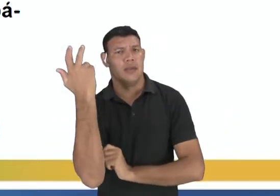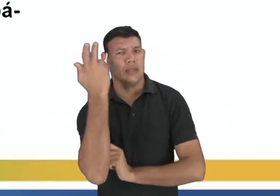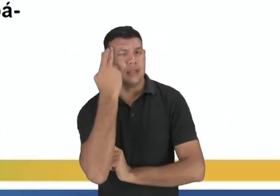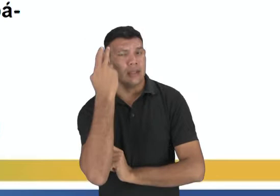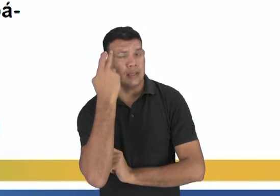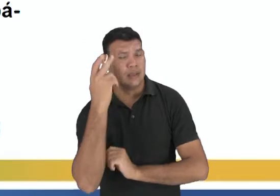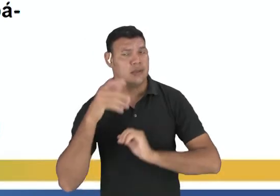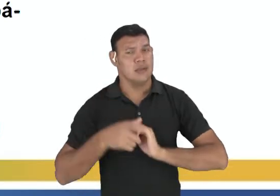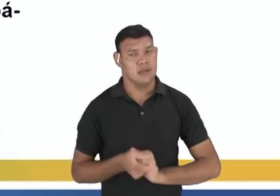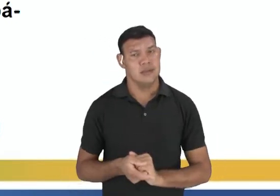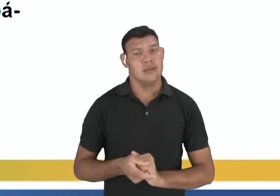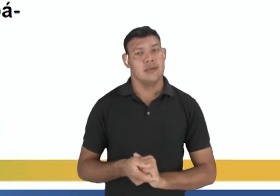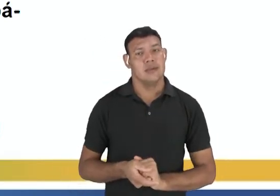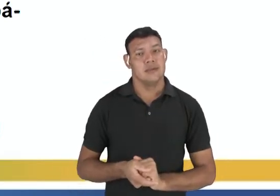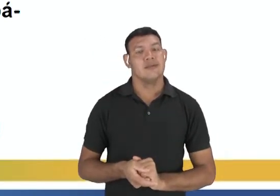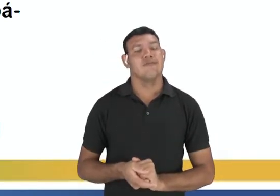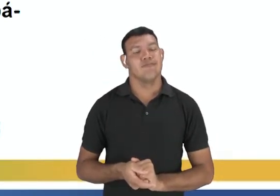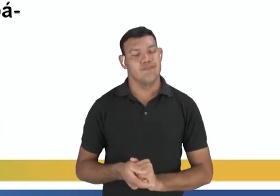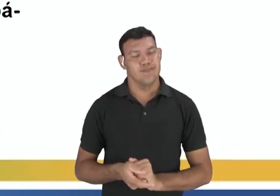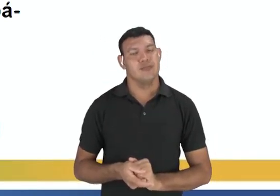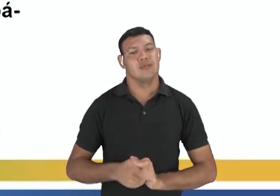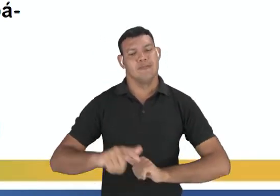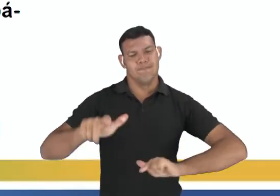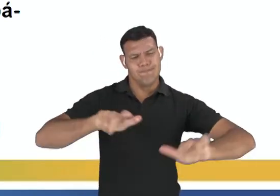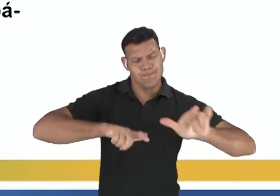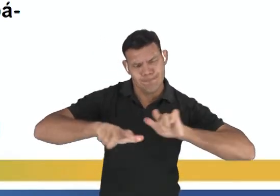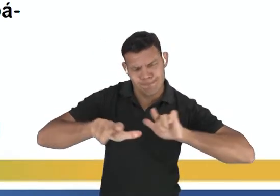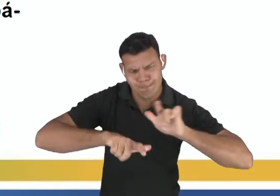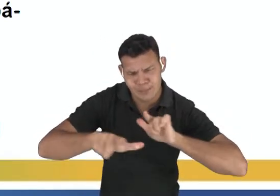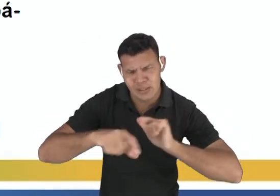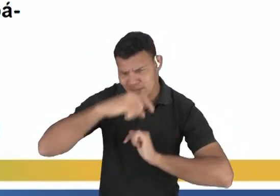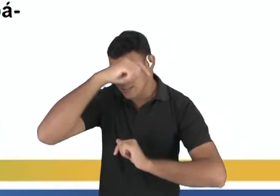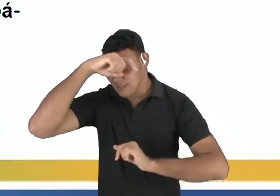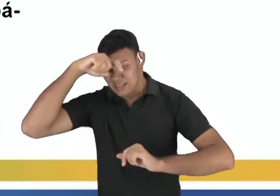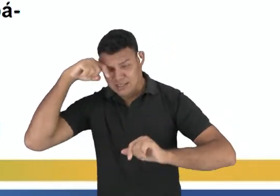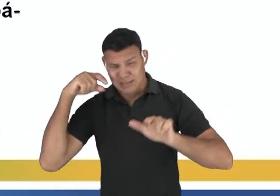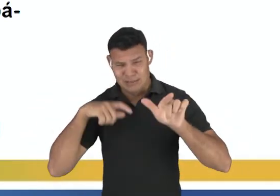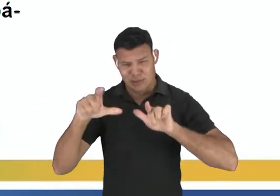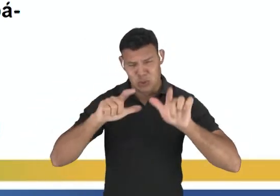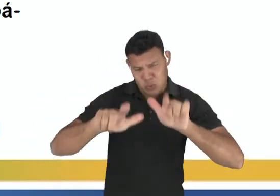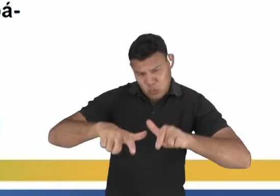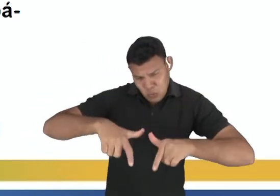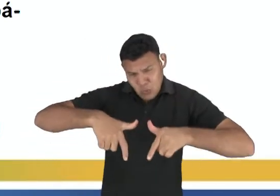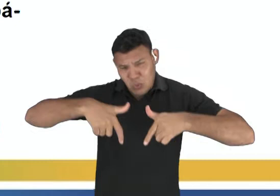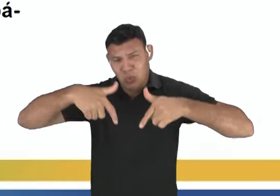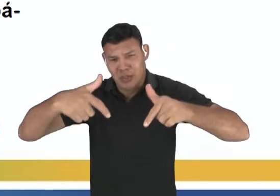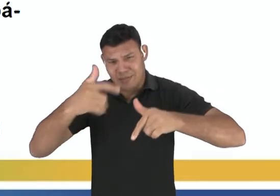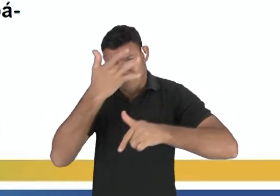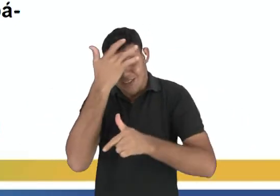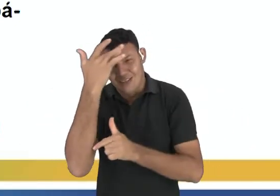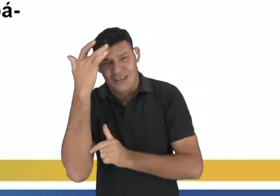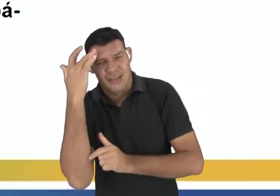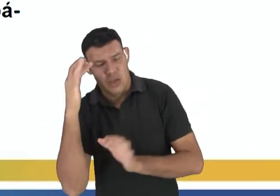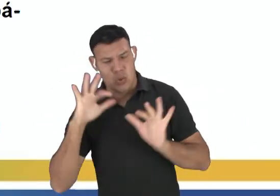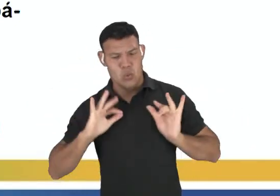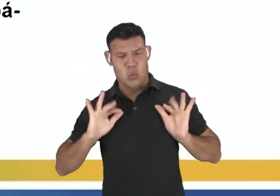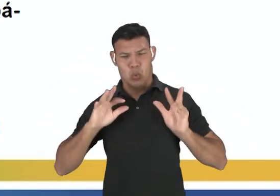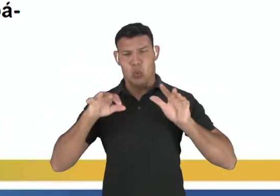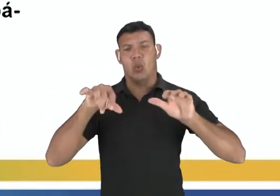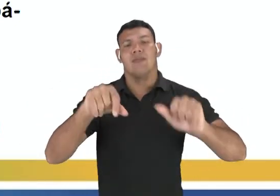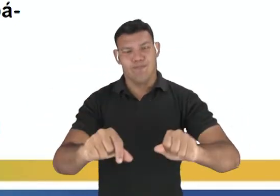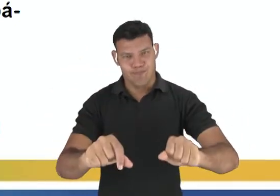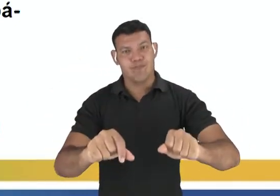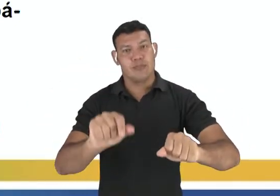nos referindo o que os trabalhadores, os operários enfrentaram e as pessoas que passaram a ocupar essa